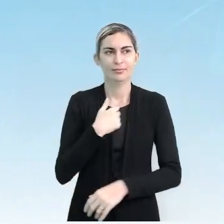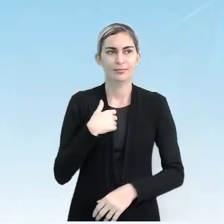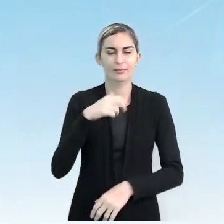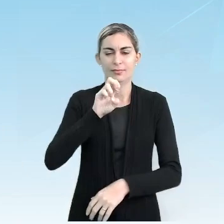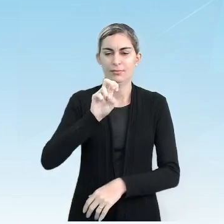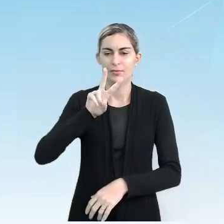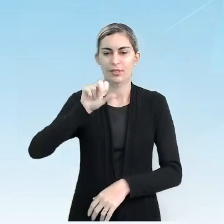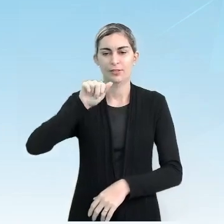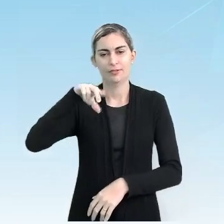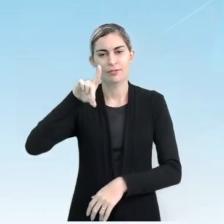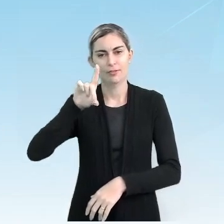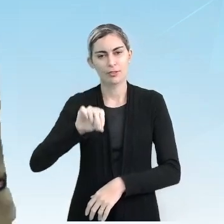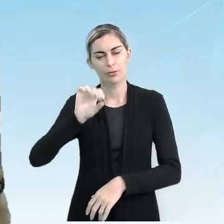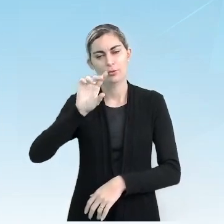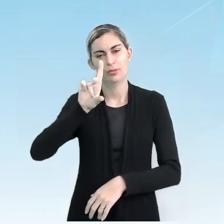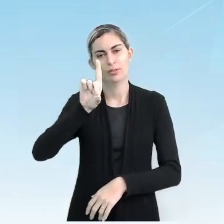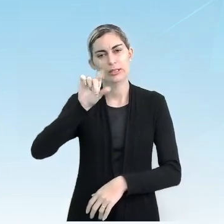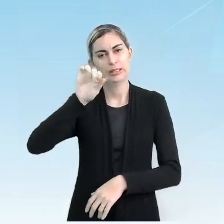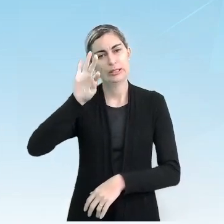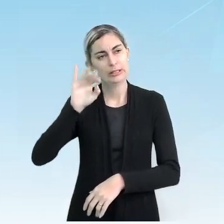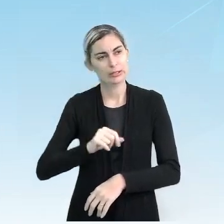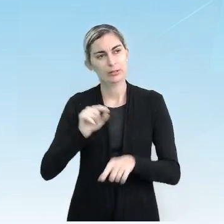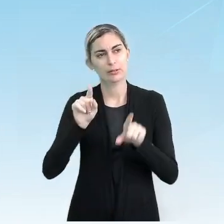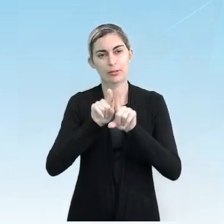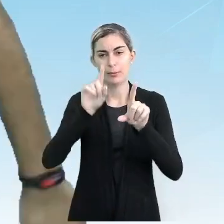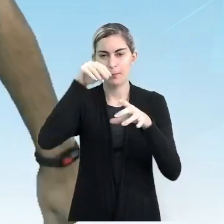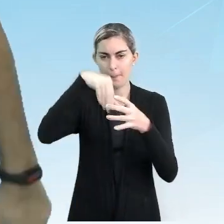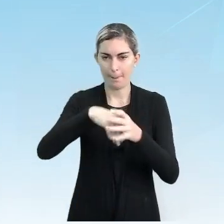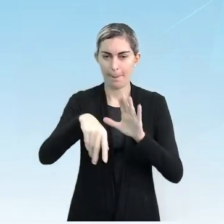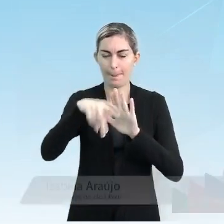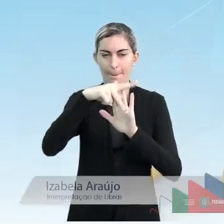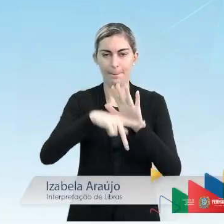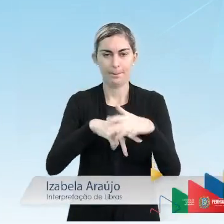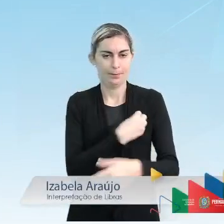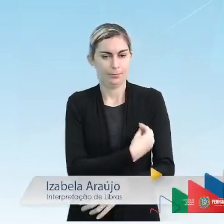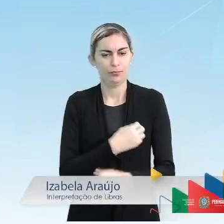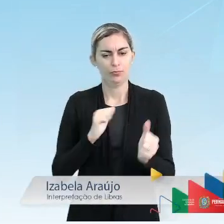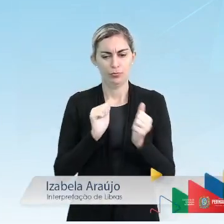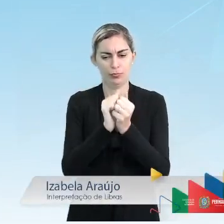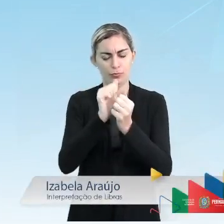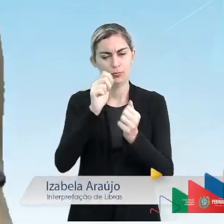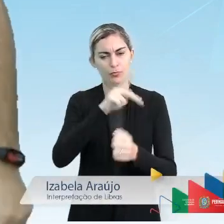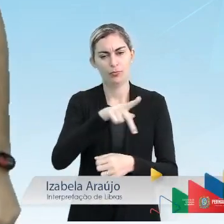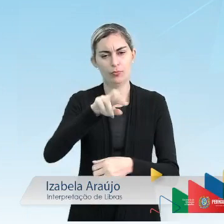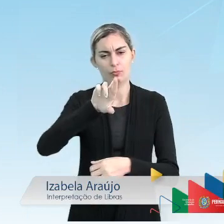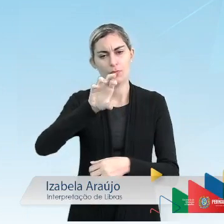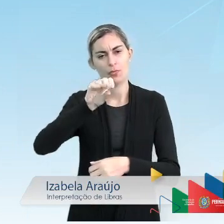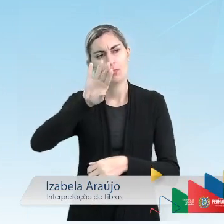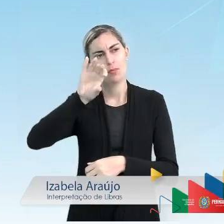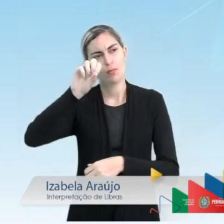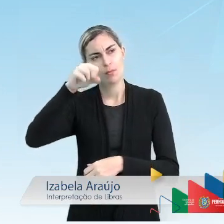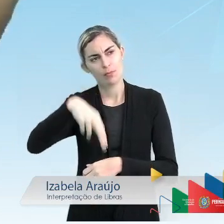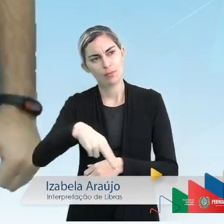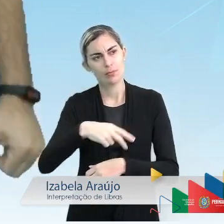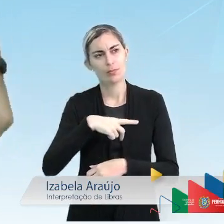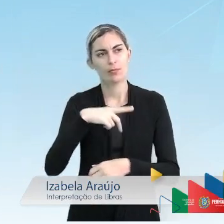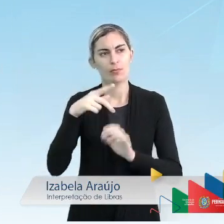Evaldo Dantas e estou no Projeto de Vida também, junto com o professor Robson. E é bom lembrar, viu, professor, que o Projeto de Vida